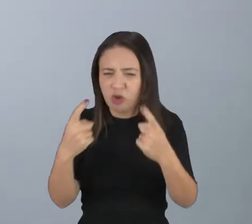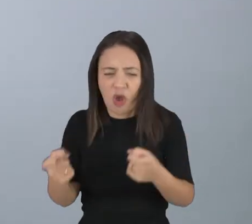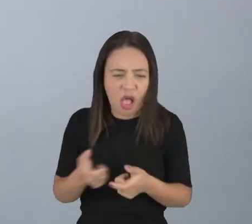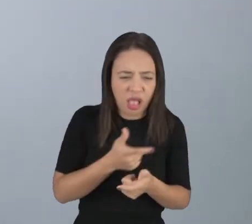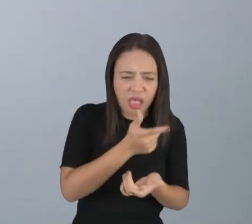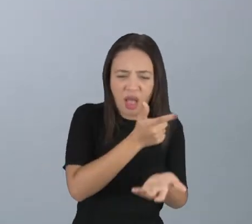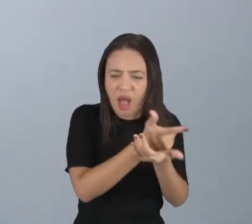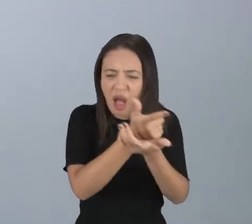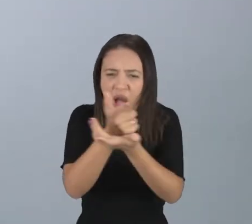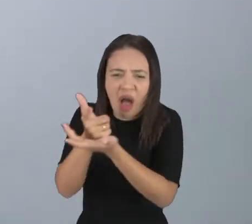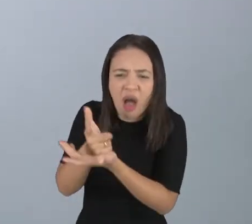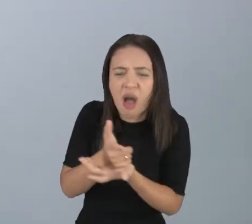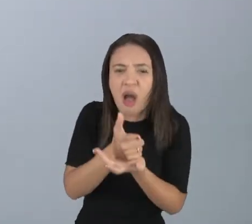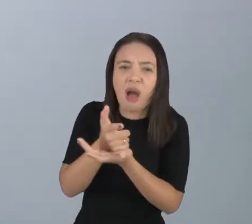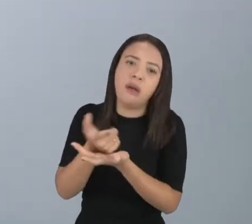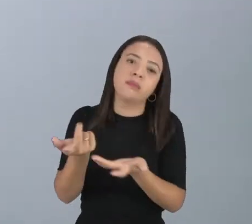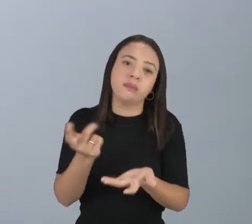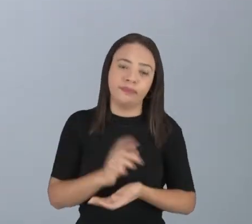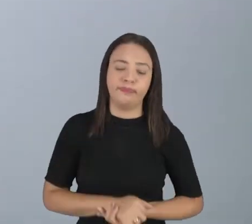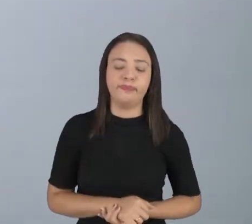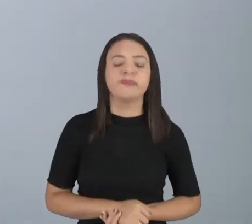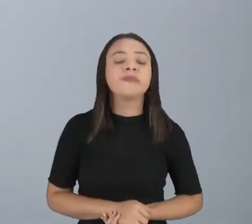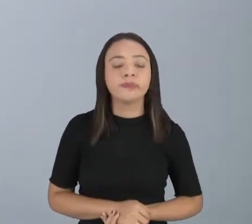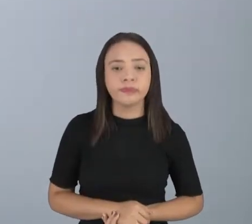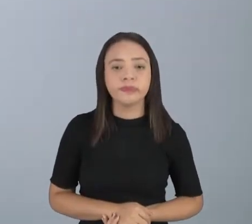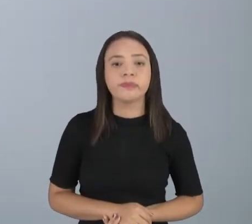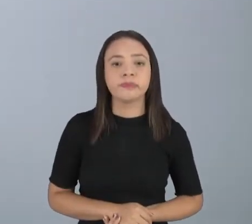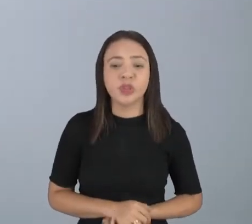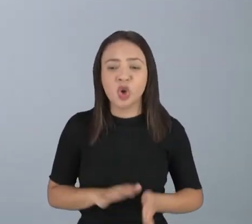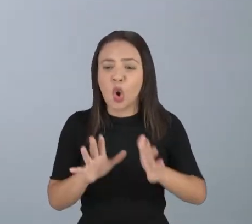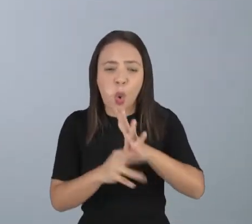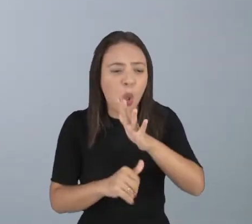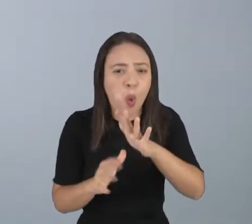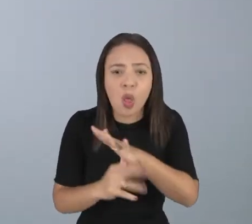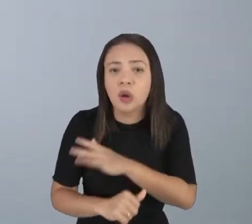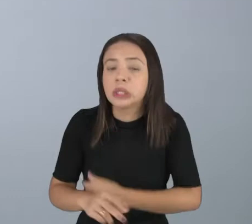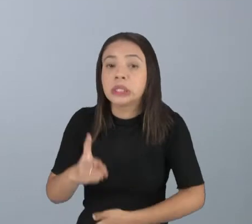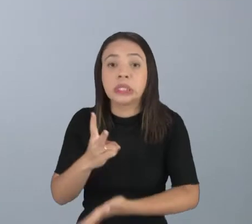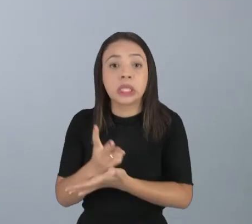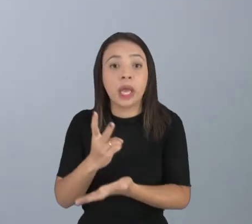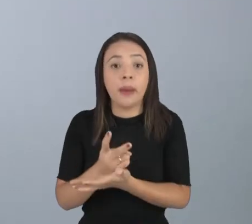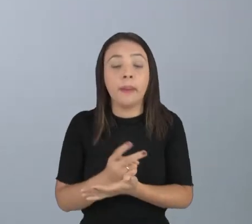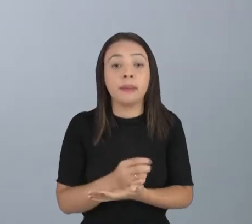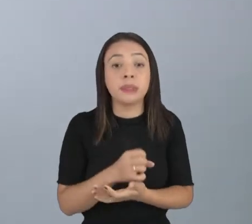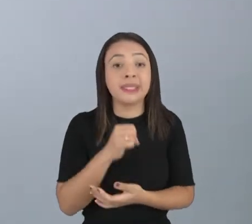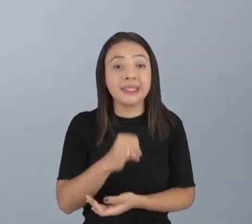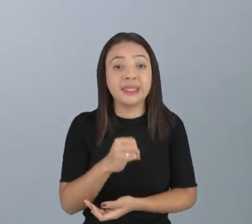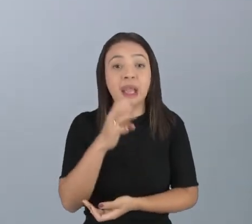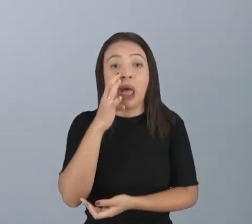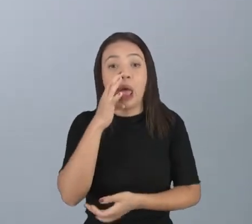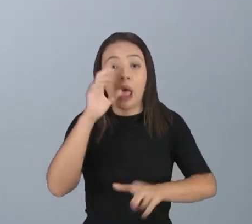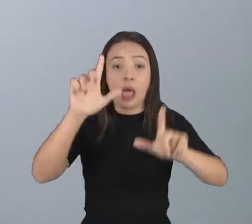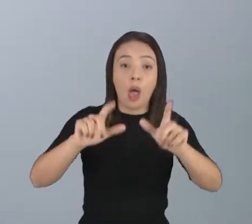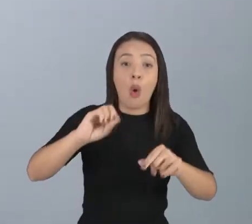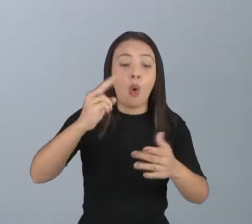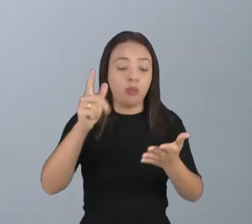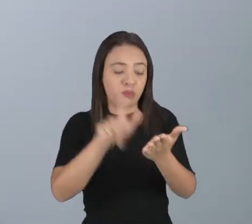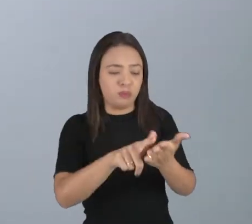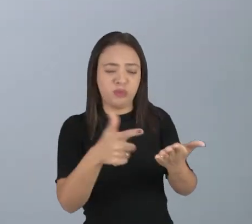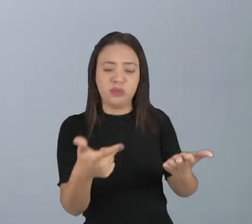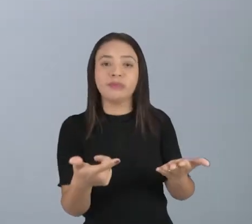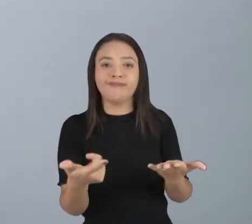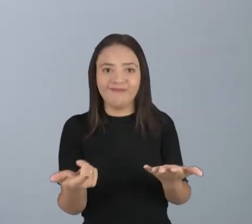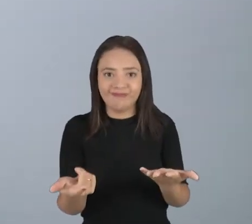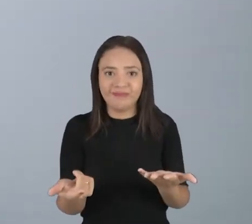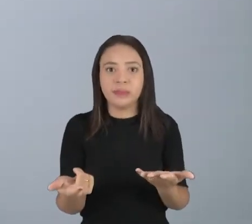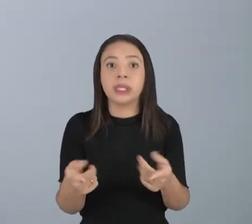Não é necessário, né, ler jornais, a violência está na nossa porta, próximo de nossas casas, do nosso bairro,